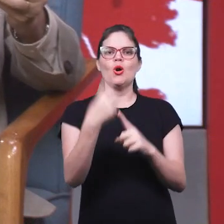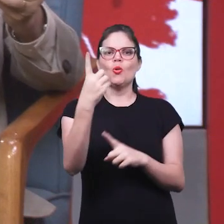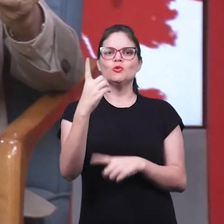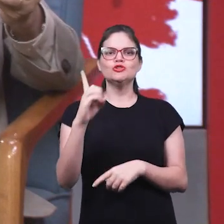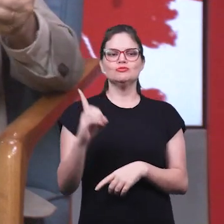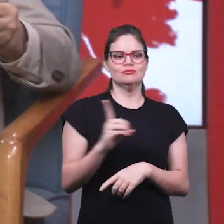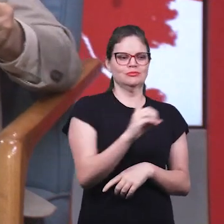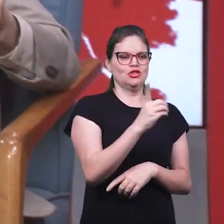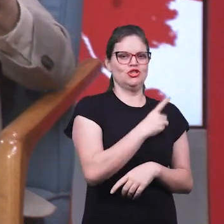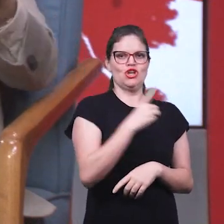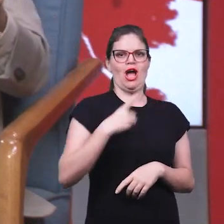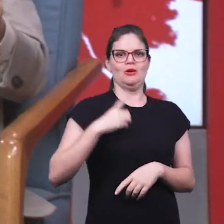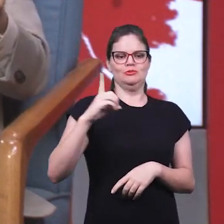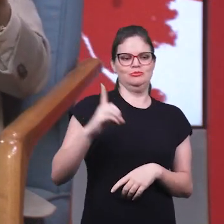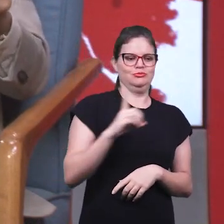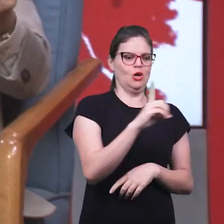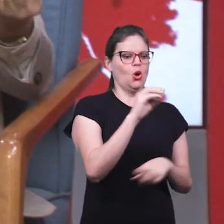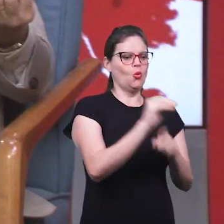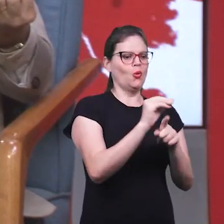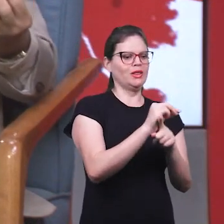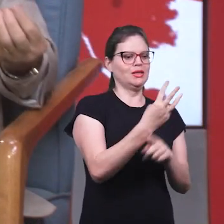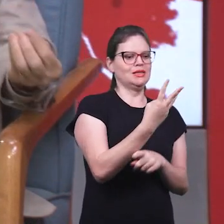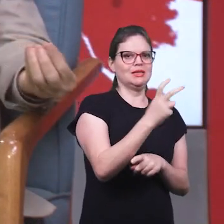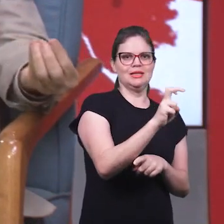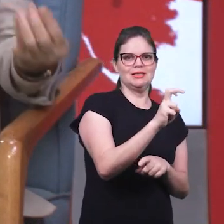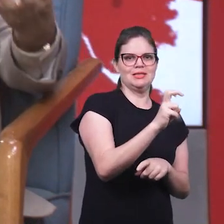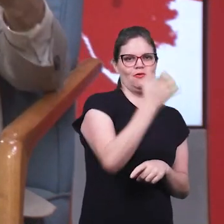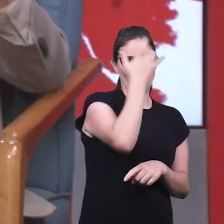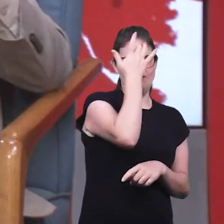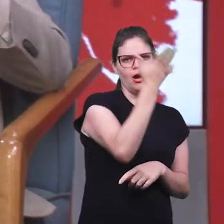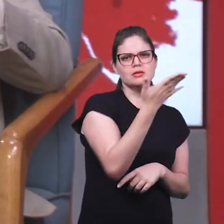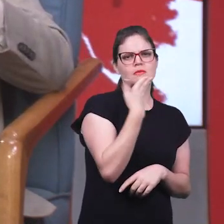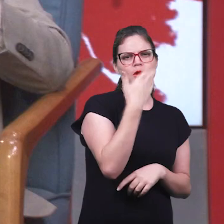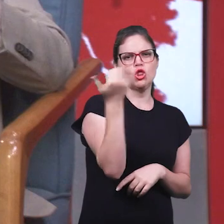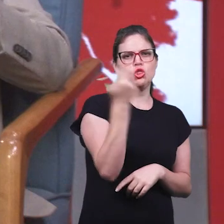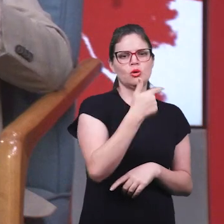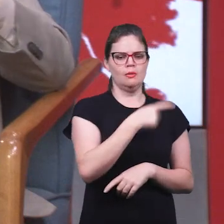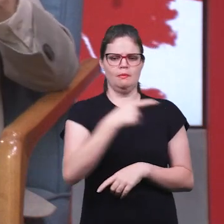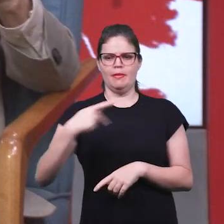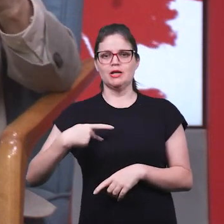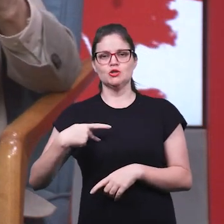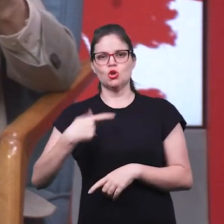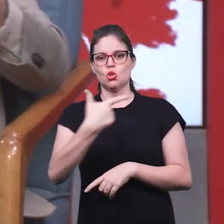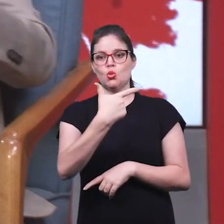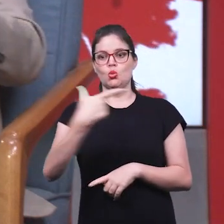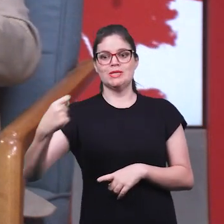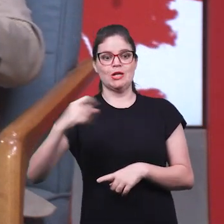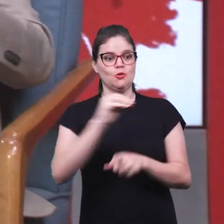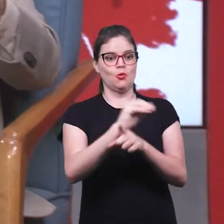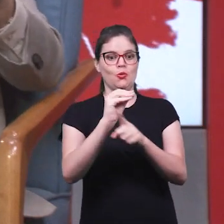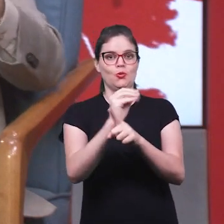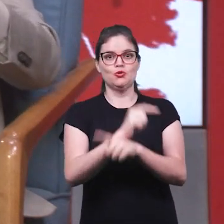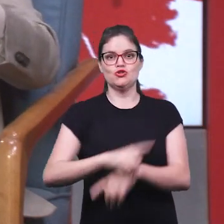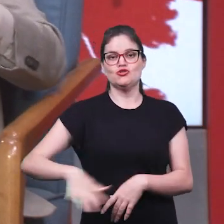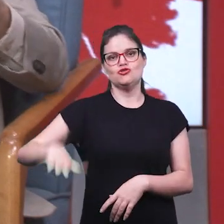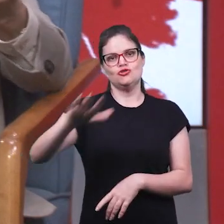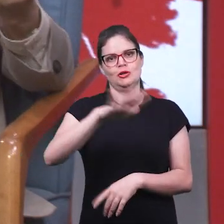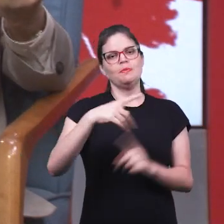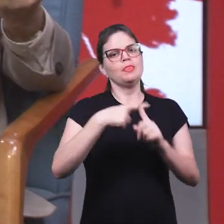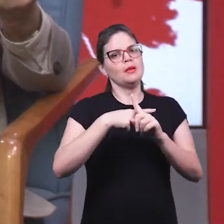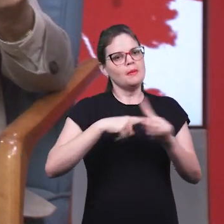de 35, uma pessoa, o diácono cuidar de 35, que o pastor cuidar de 200. Mas ali o pastor tem conhecimento dos